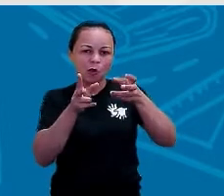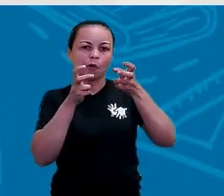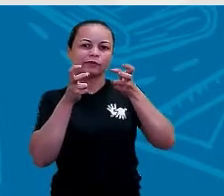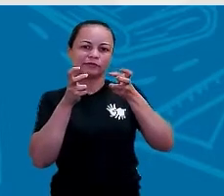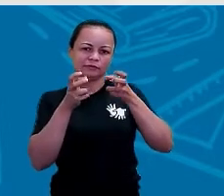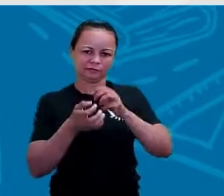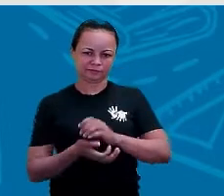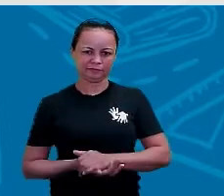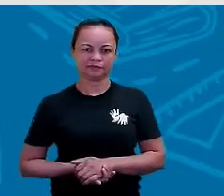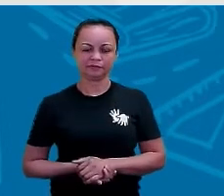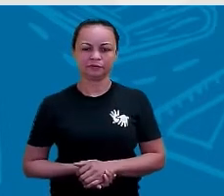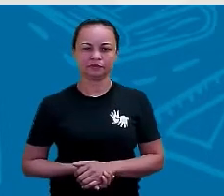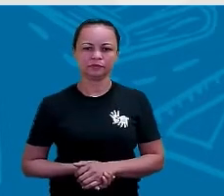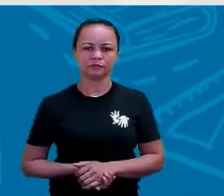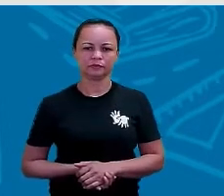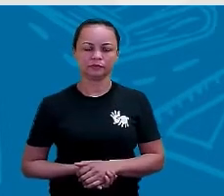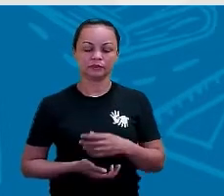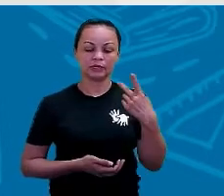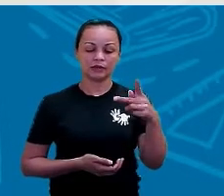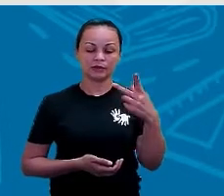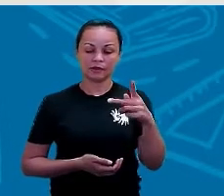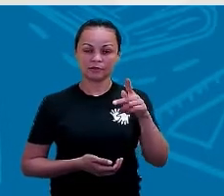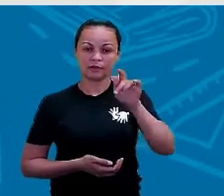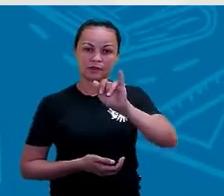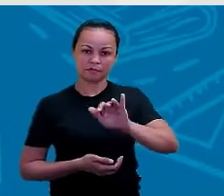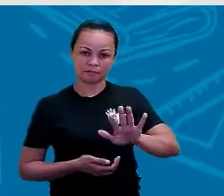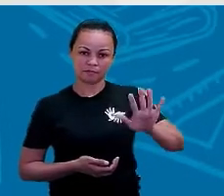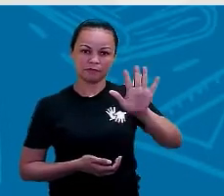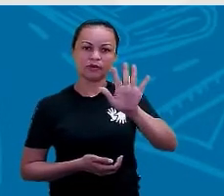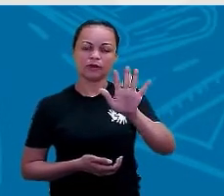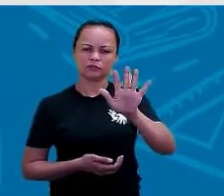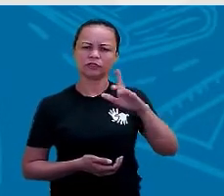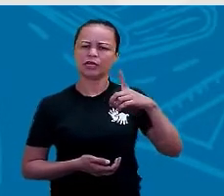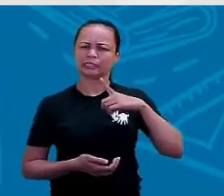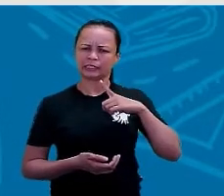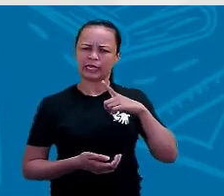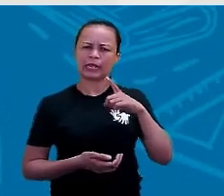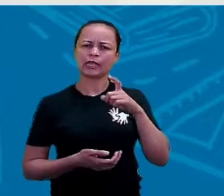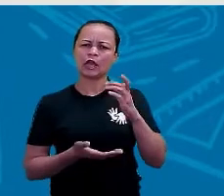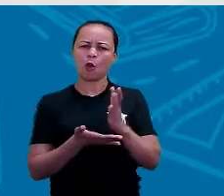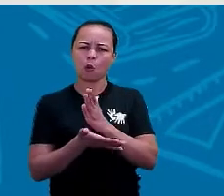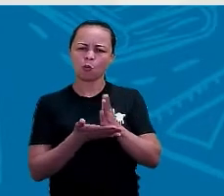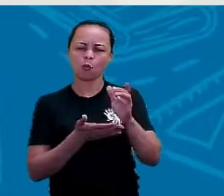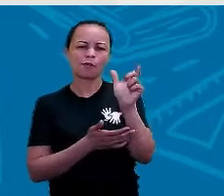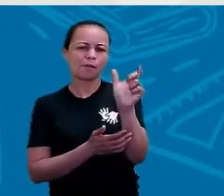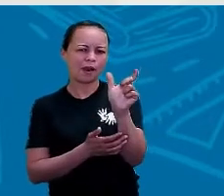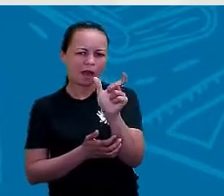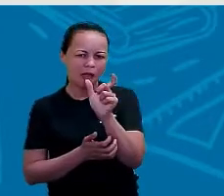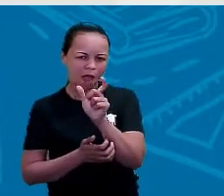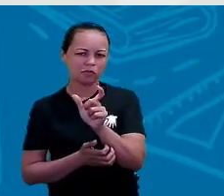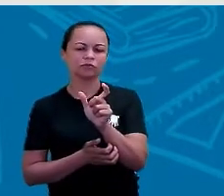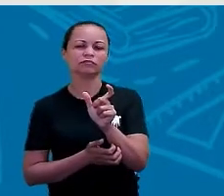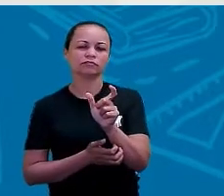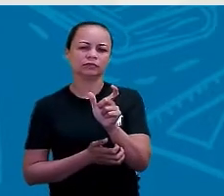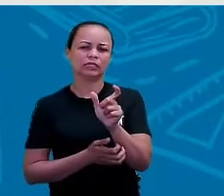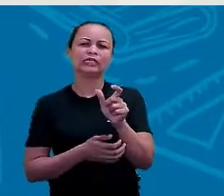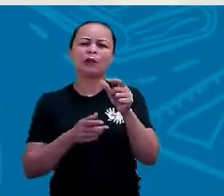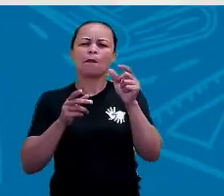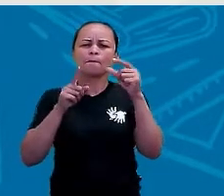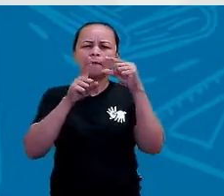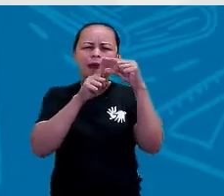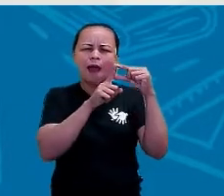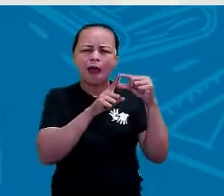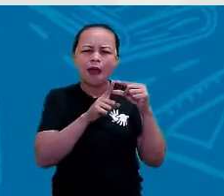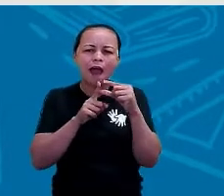observação. Essas imagens, elas também têm algumas palavrinhas. Essas palavrinhas